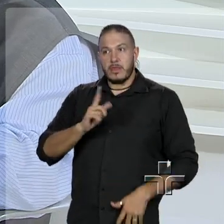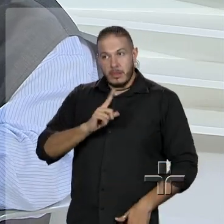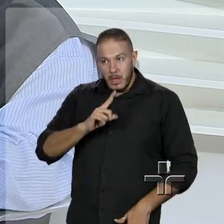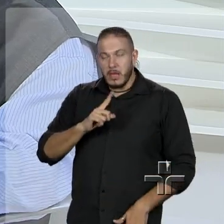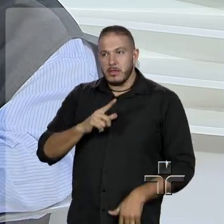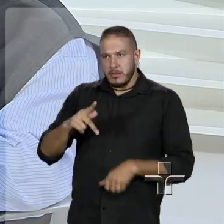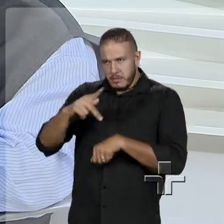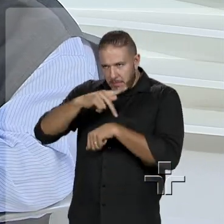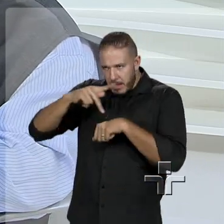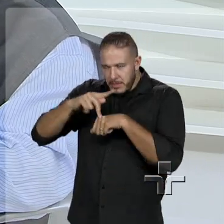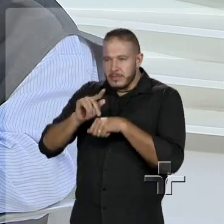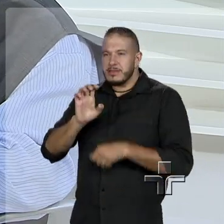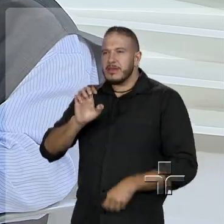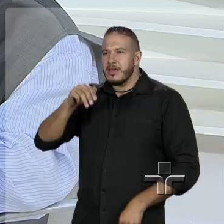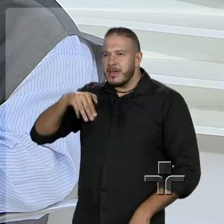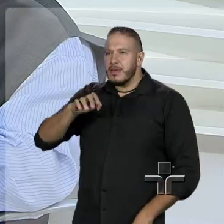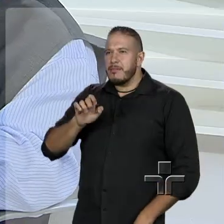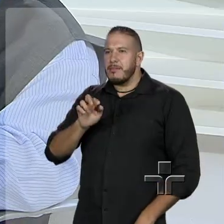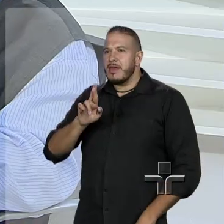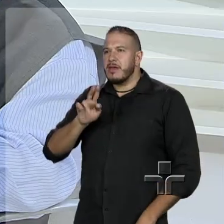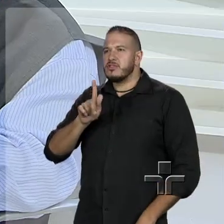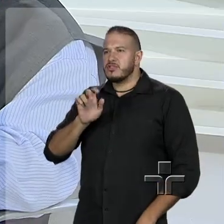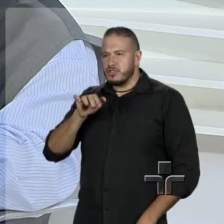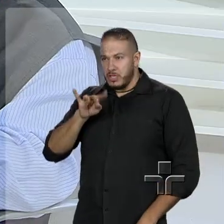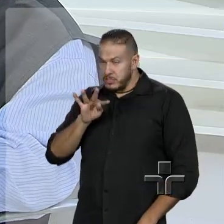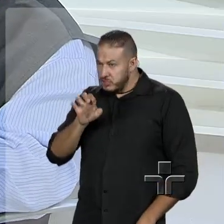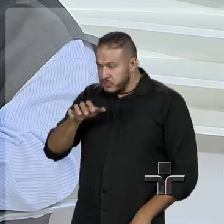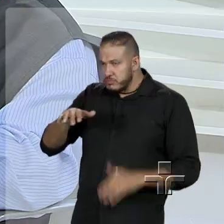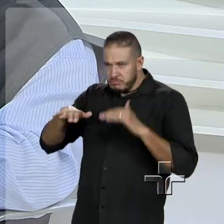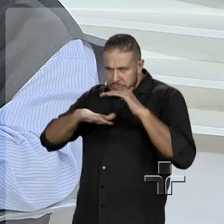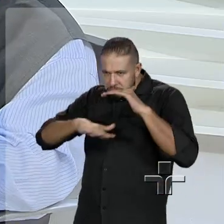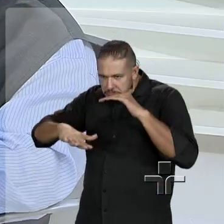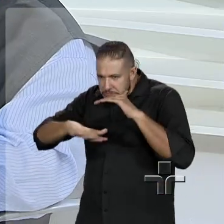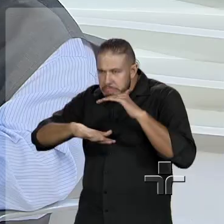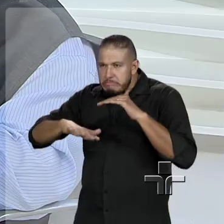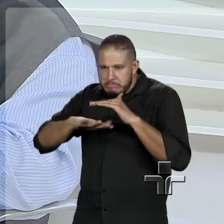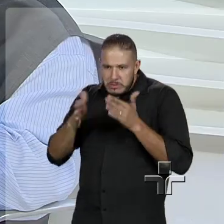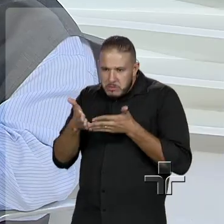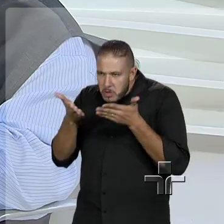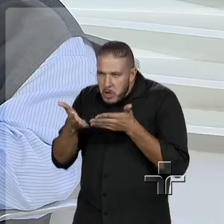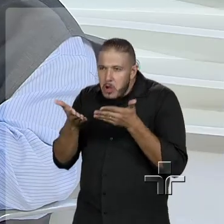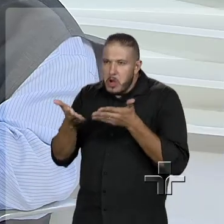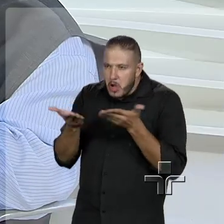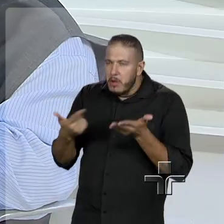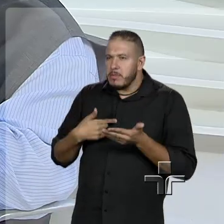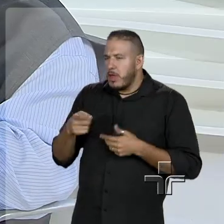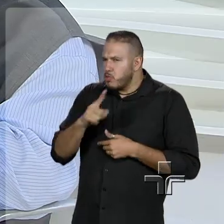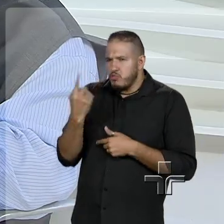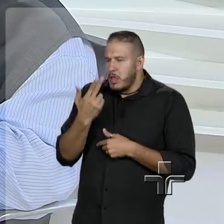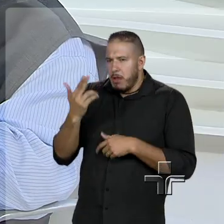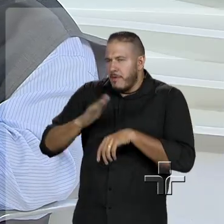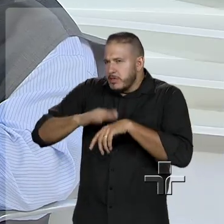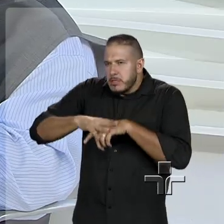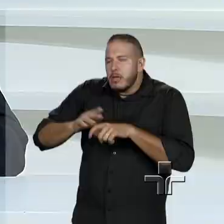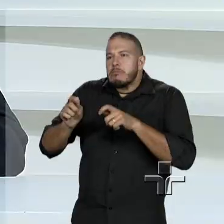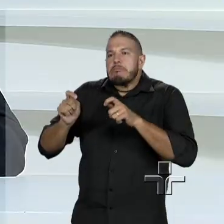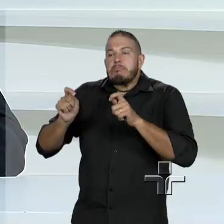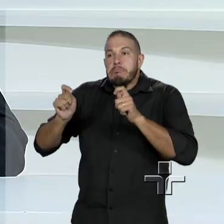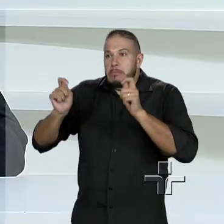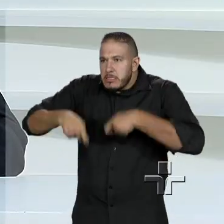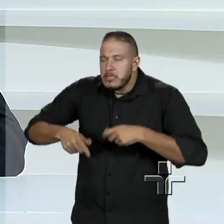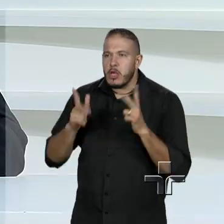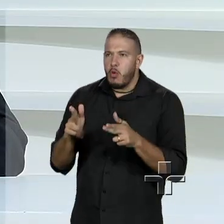país emergente, não tem as mesmas condições de fazer política econômica que um